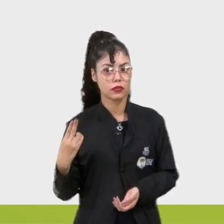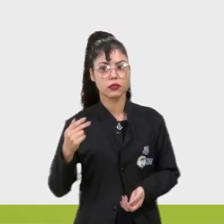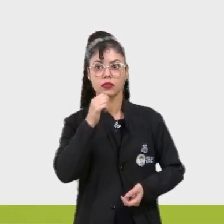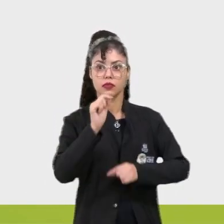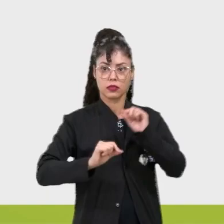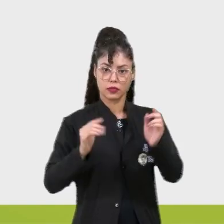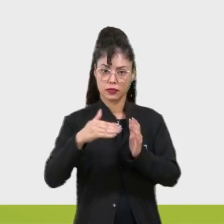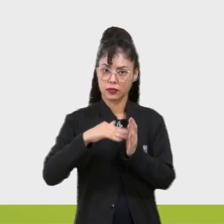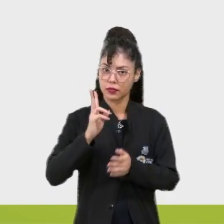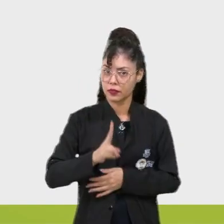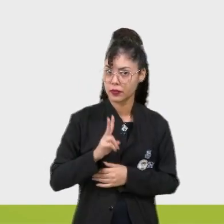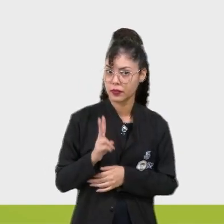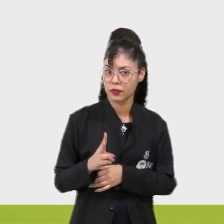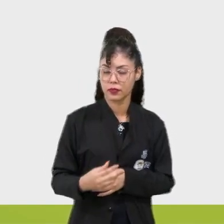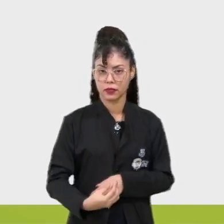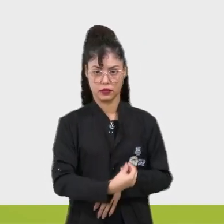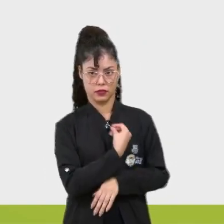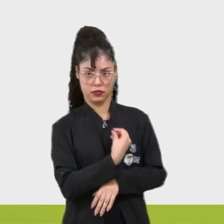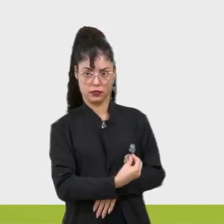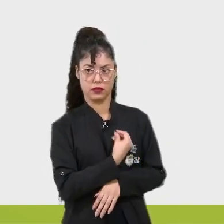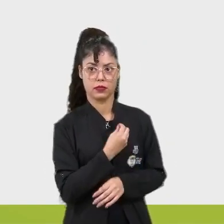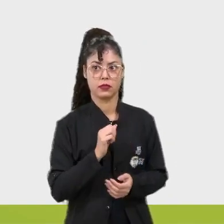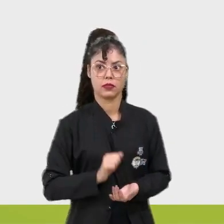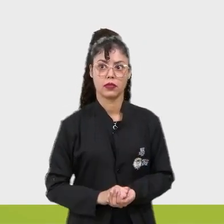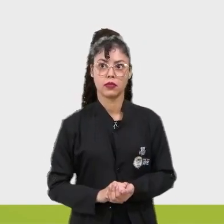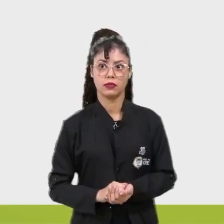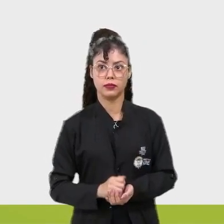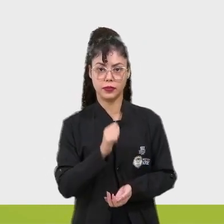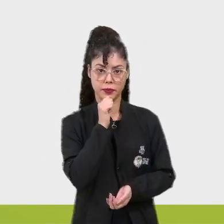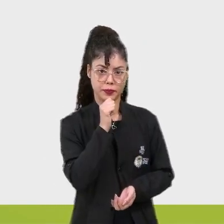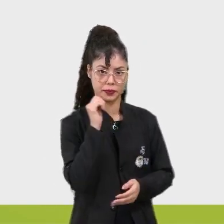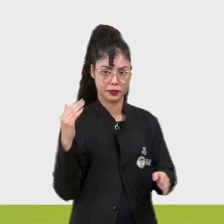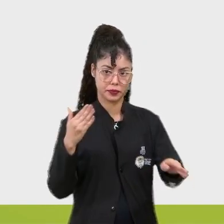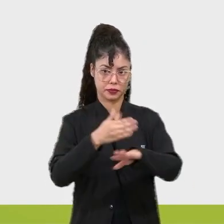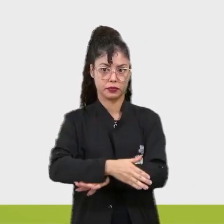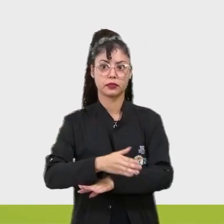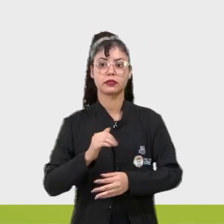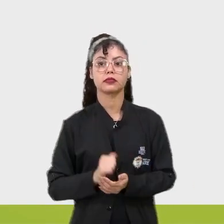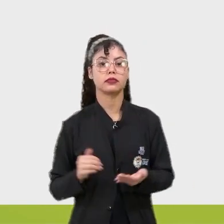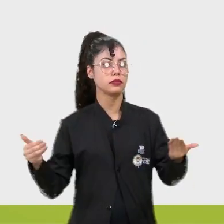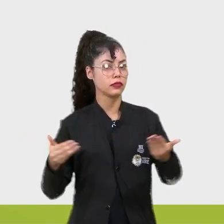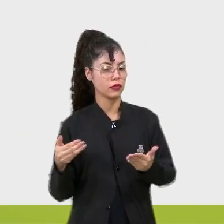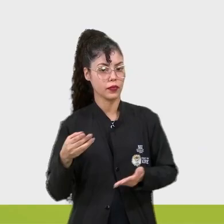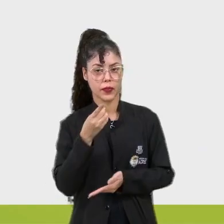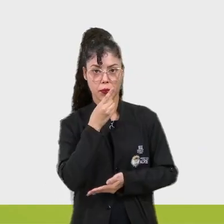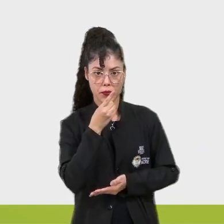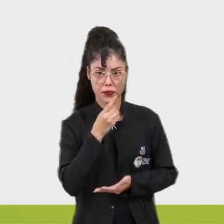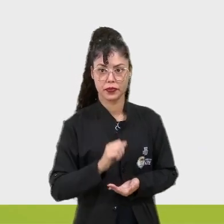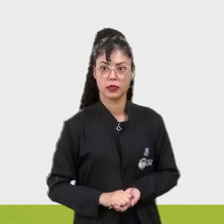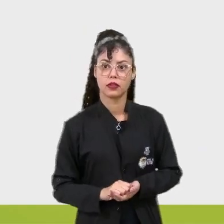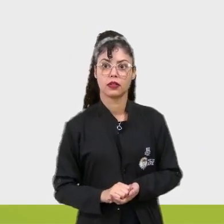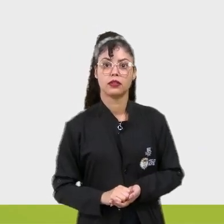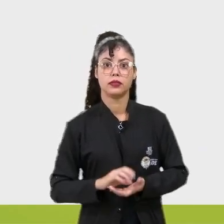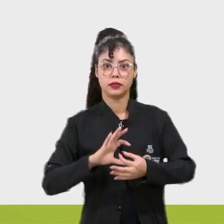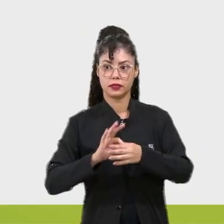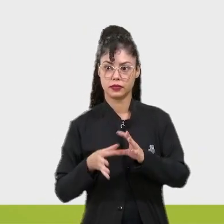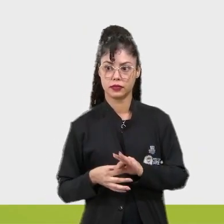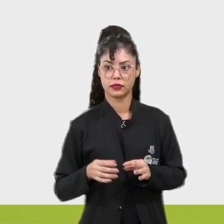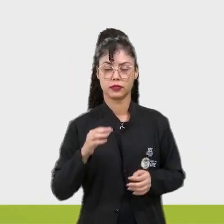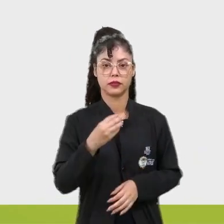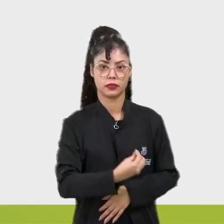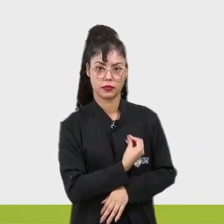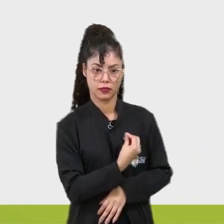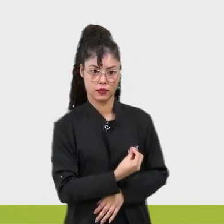até mesmo da sua vivência, né, dentro da atualidade, seu contexto de vida, né, lógico que